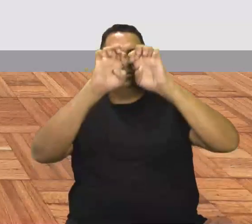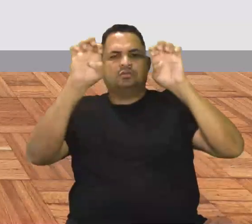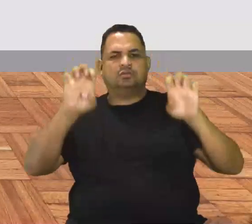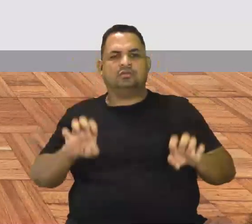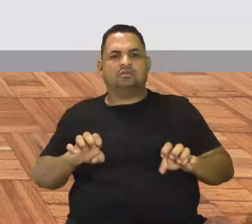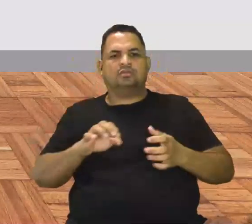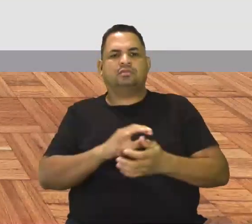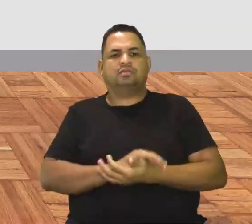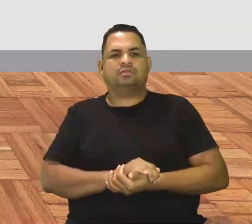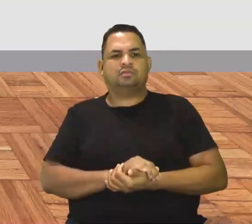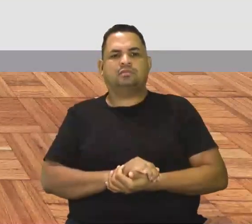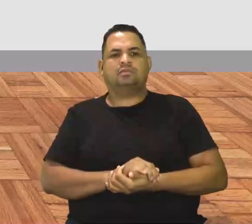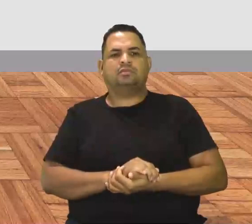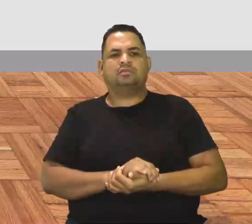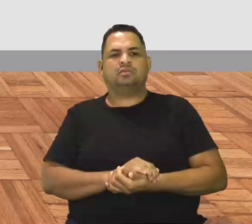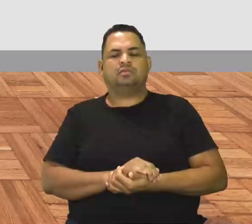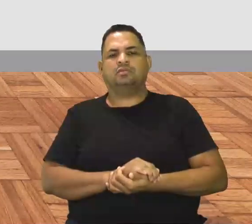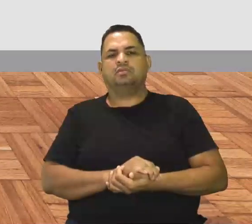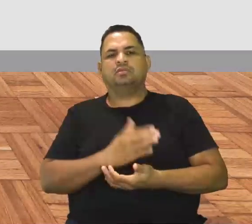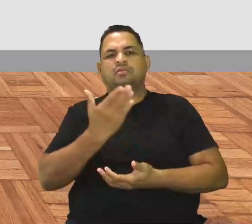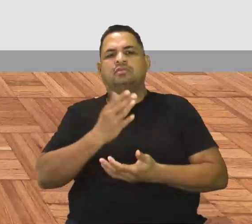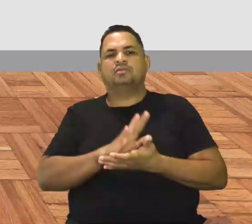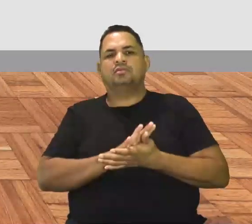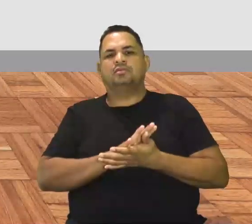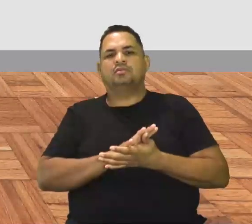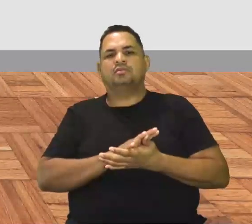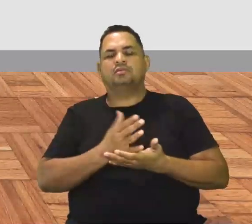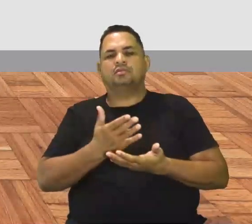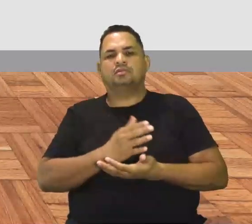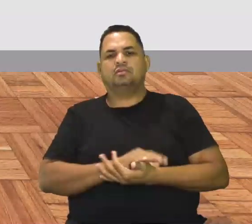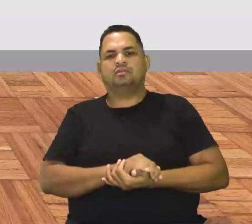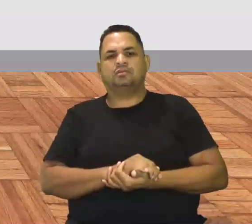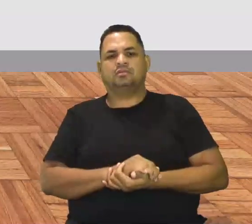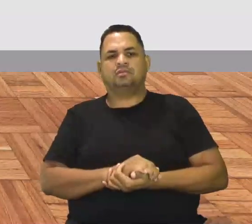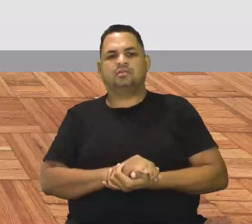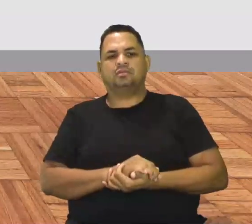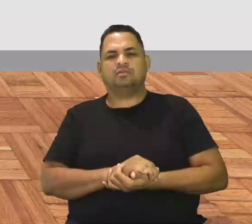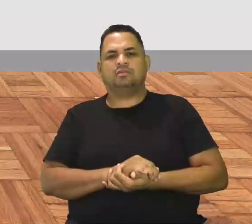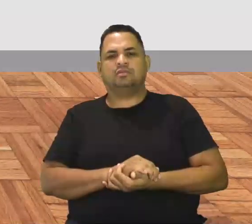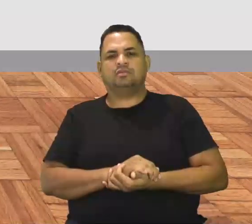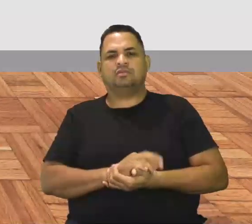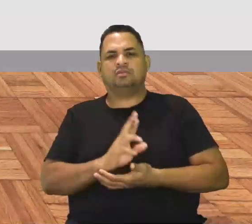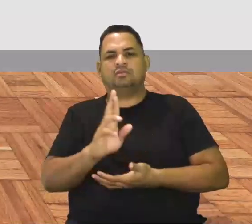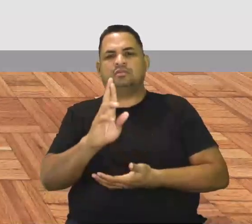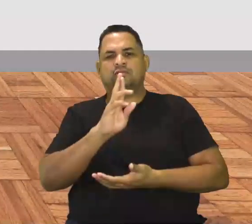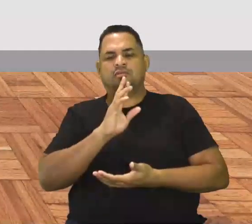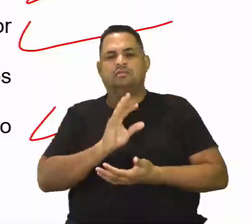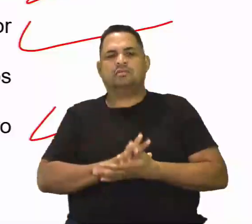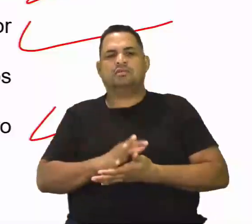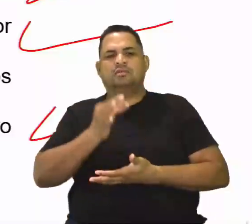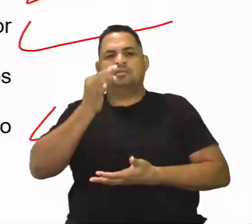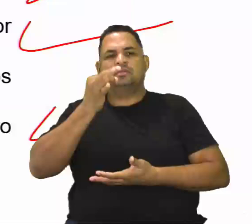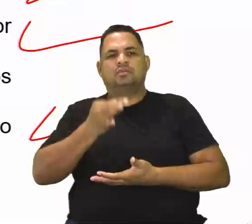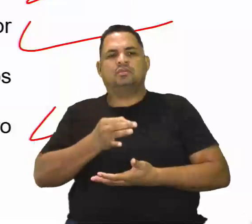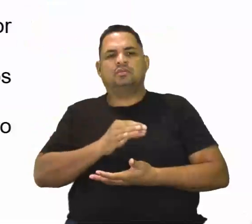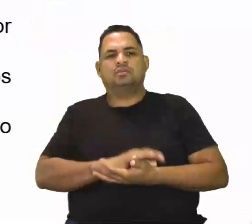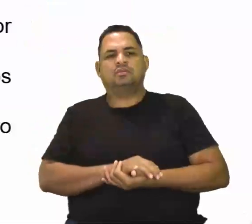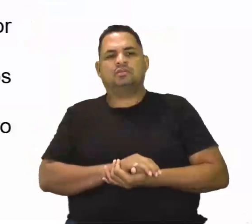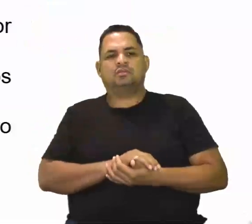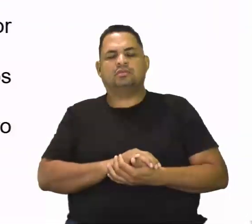estrutura que o mercado japonês vai estar passando. Então, por isso que a resposta correta daí é a letra